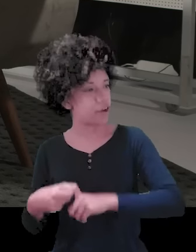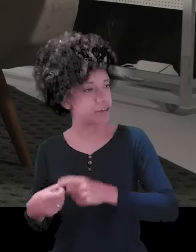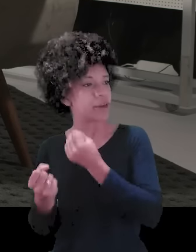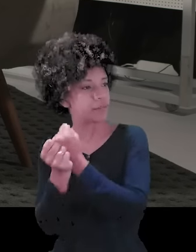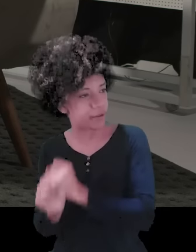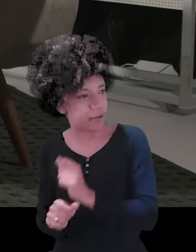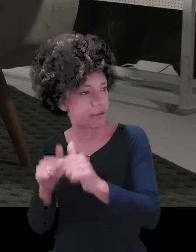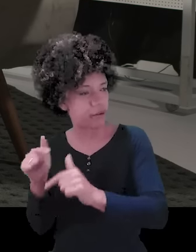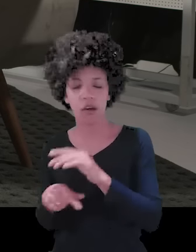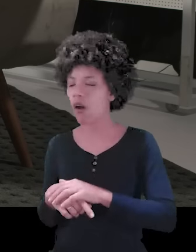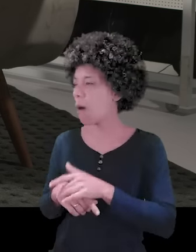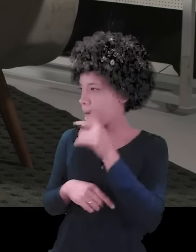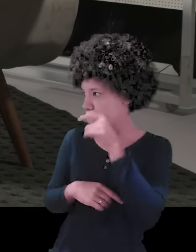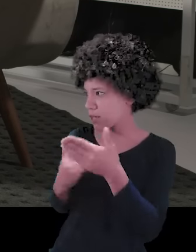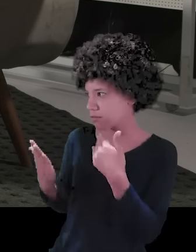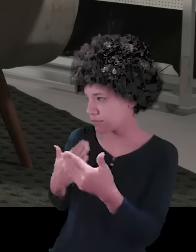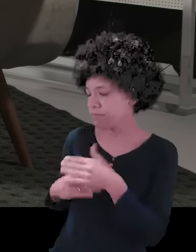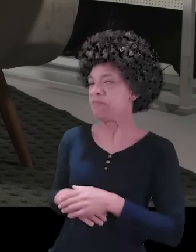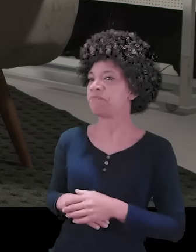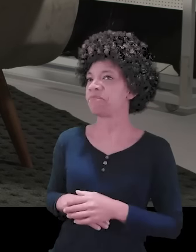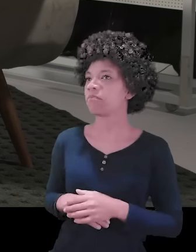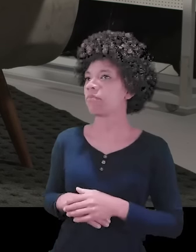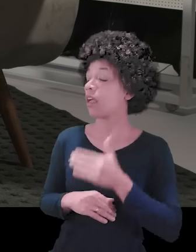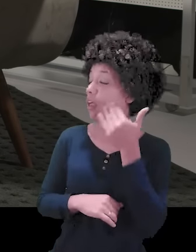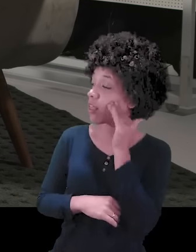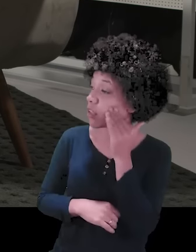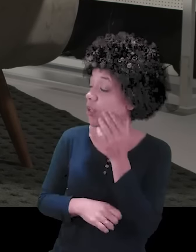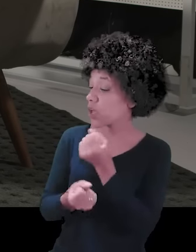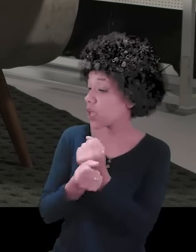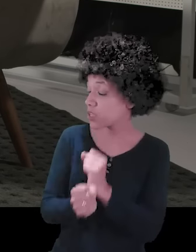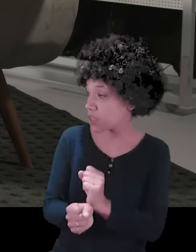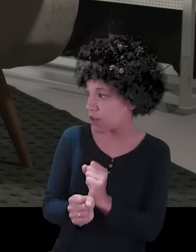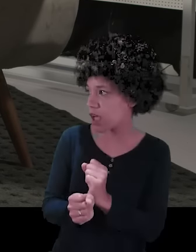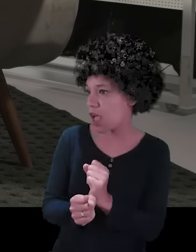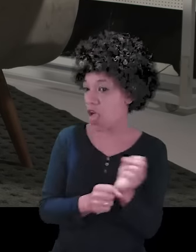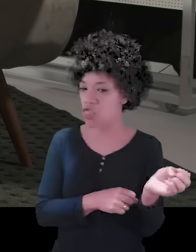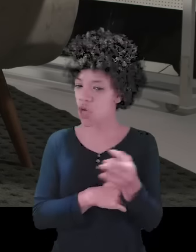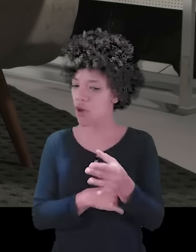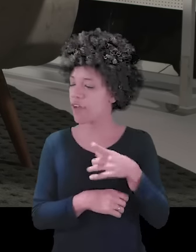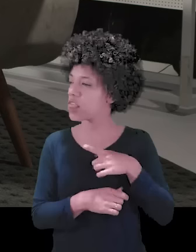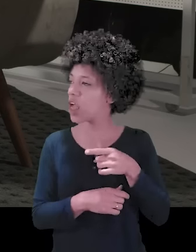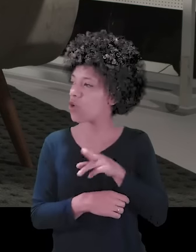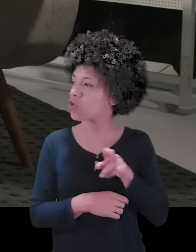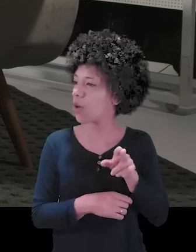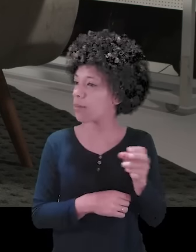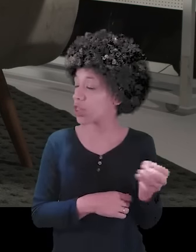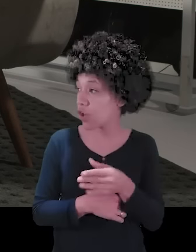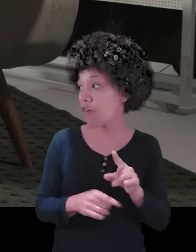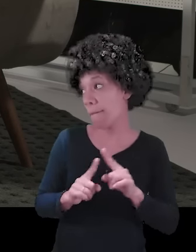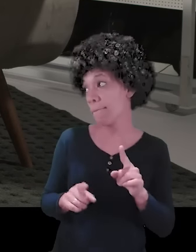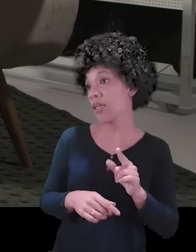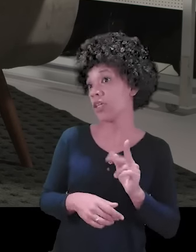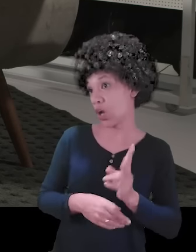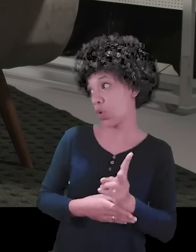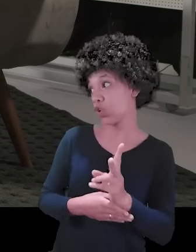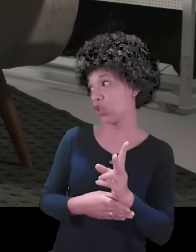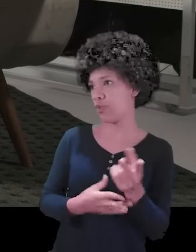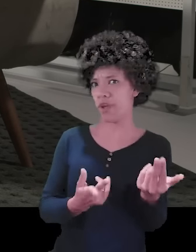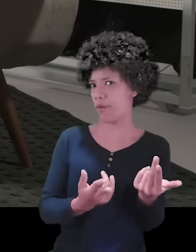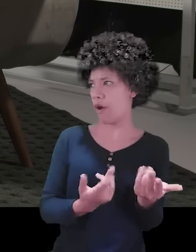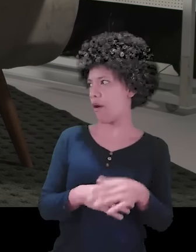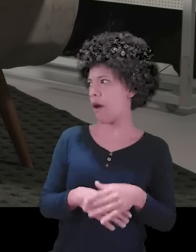nessa situação que eu achei mais interessante desse papo que a gente teve a entender que a escravidão modernizou ela tem outro nome entendeu mas ela